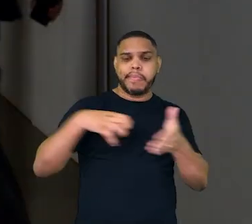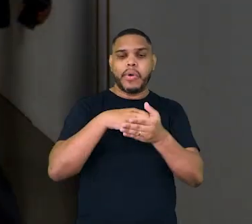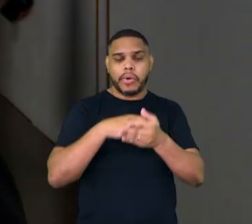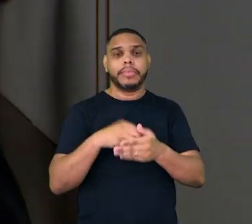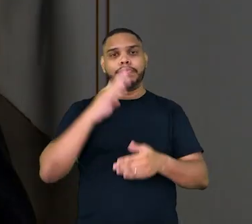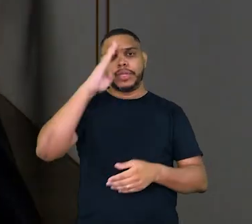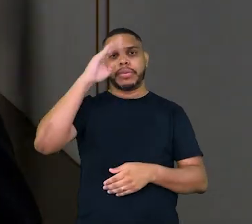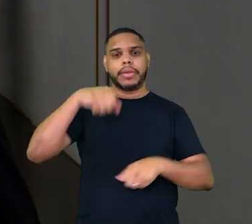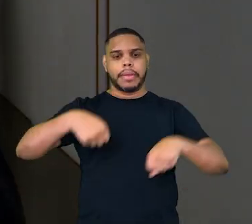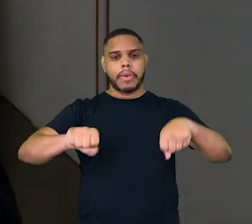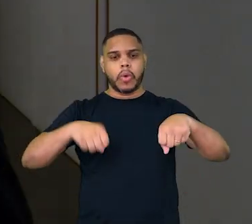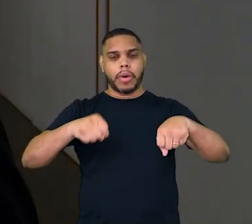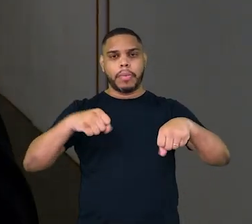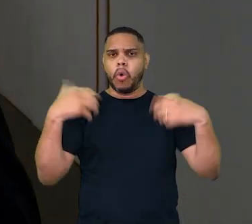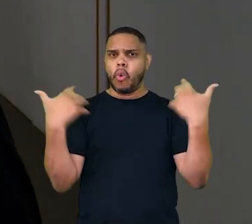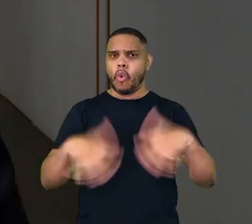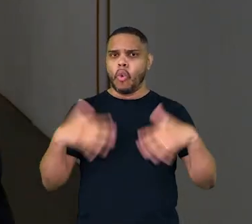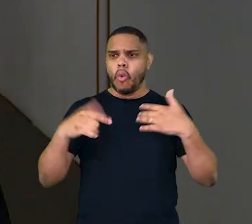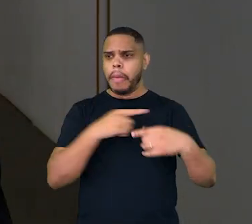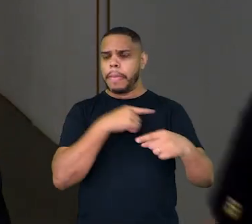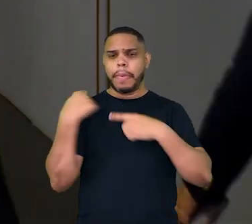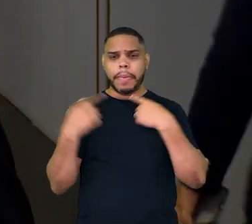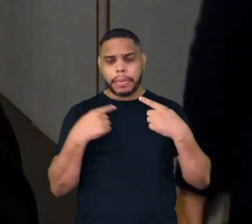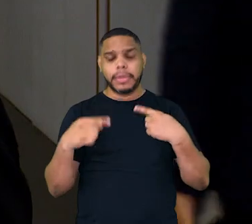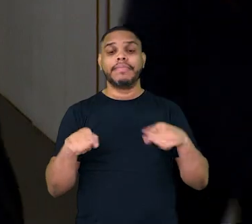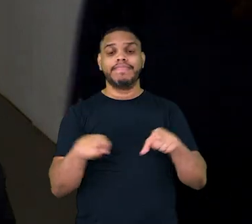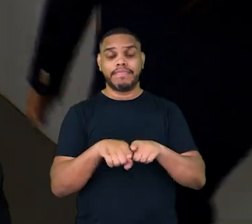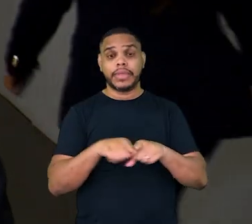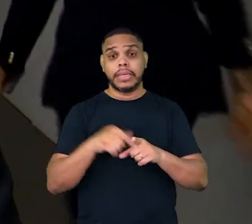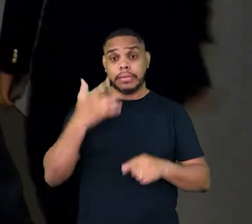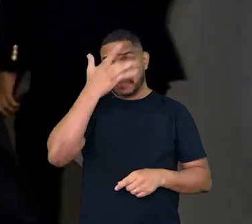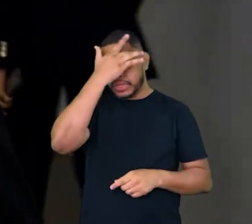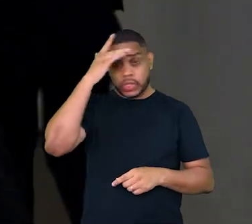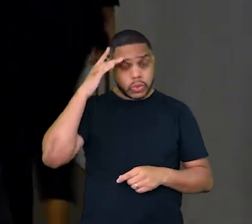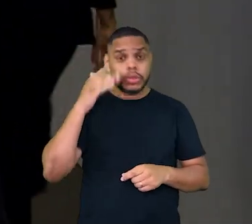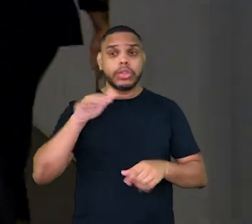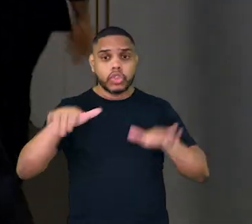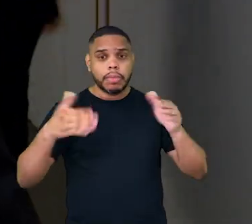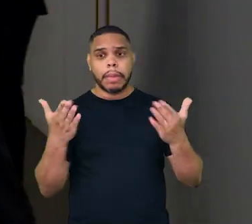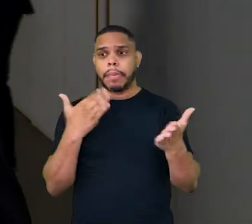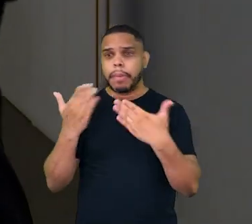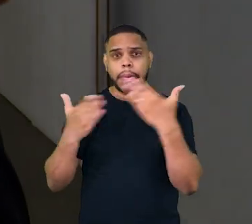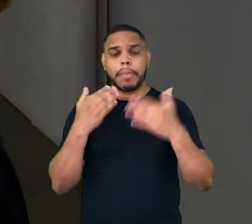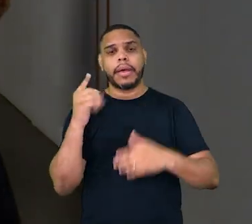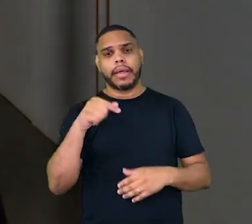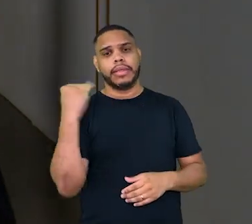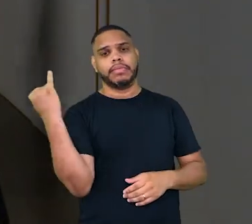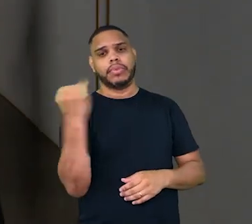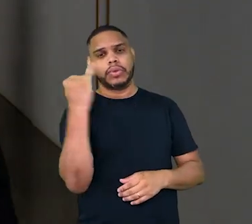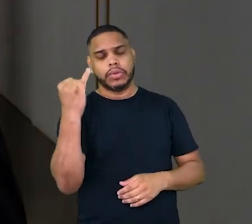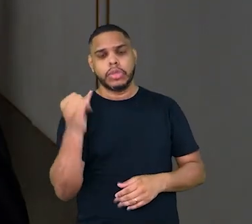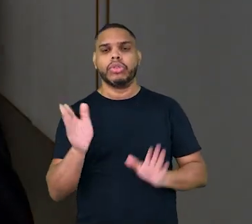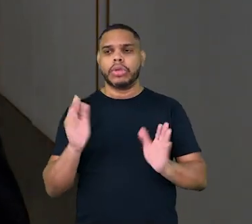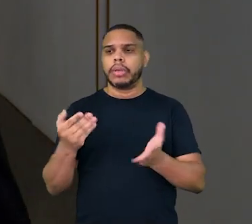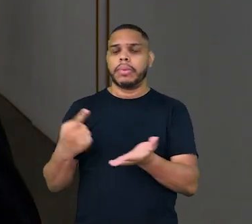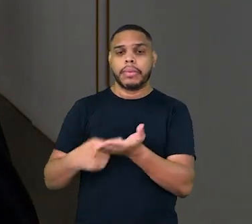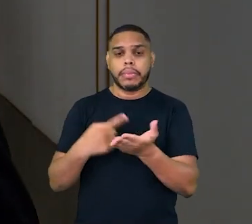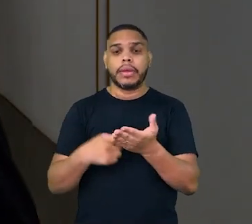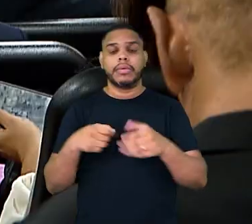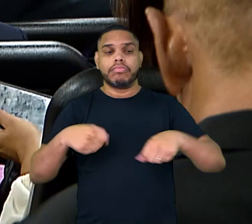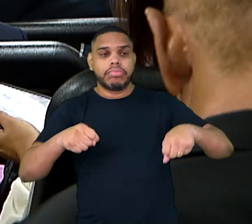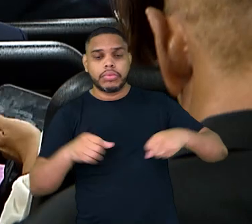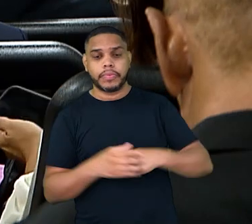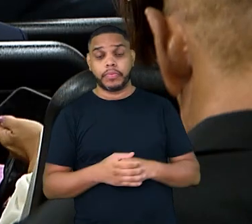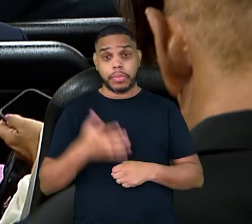relacionados a motocicletas é impressionante. A impossibilidade de transportar pessoas é um debate importante também. As motos foram feitas para transportar